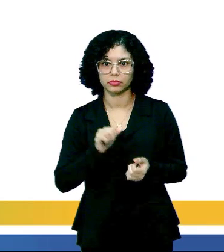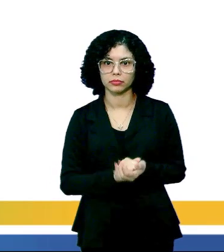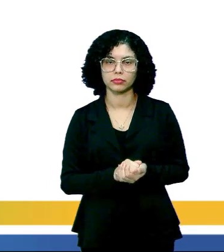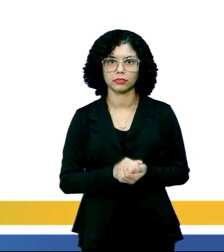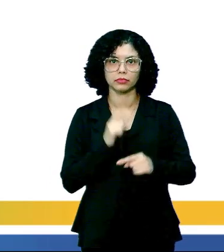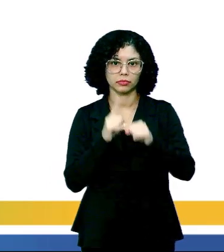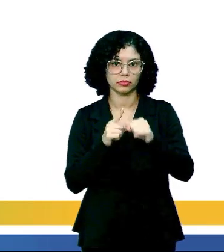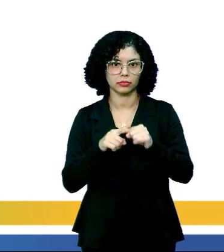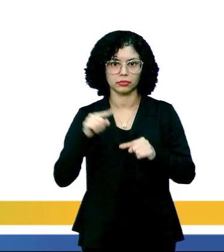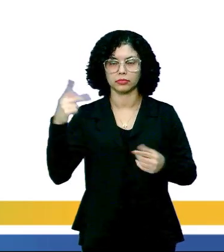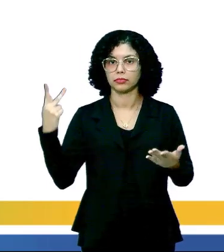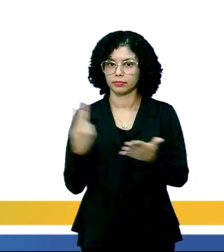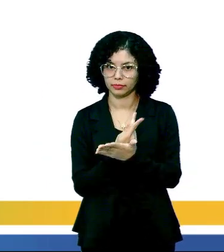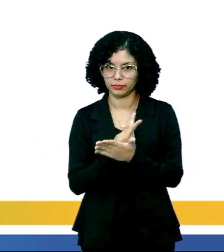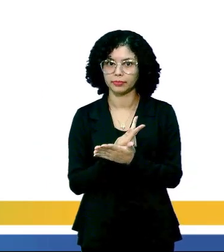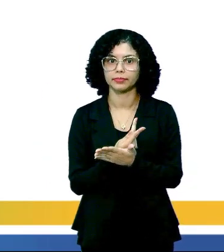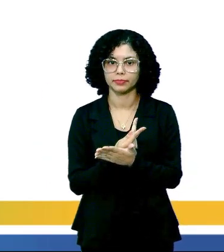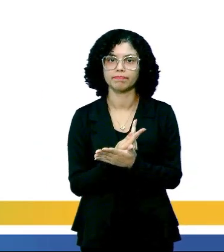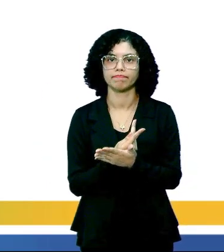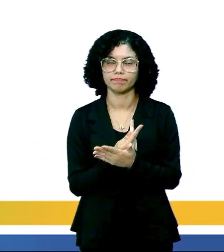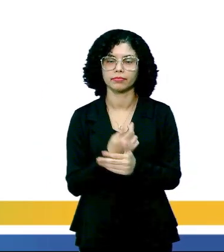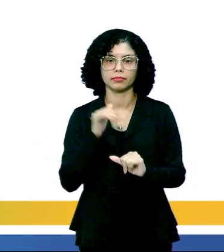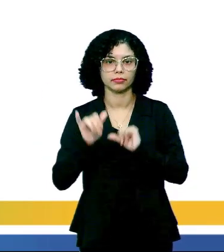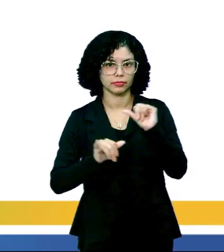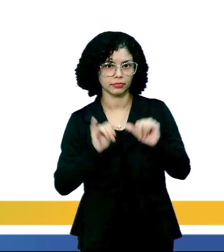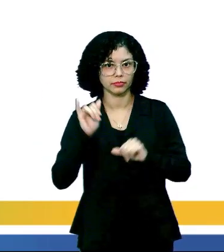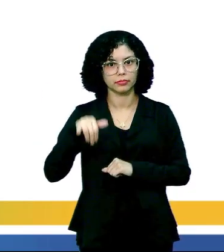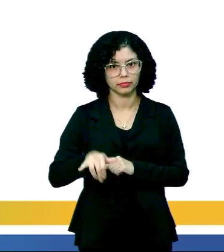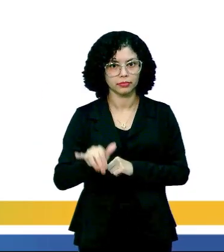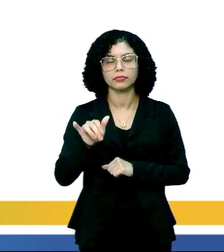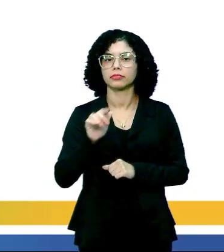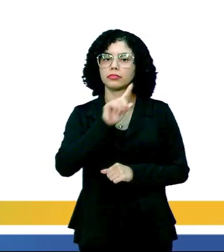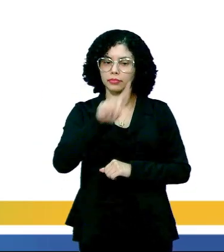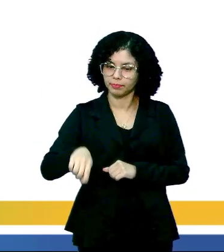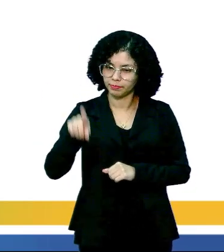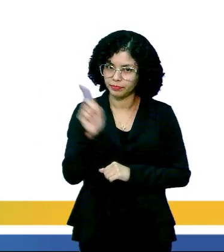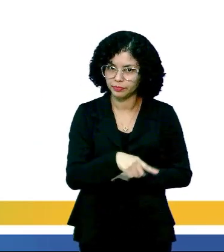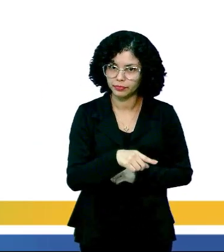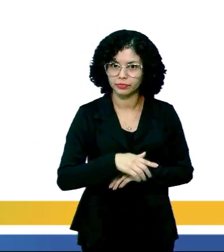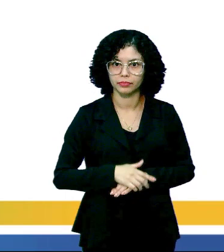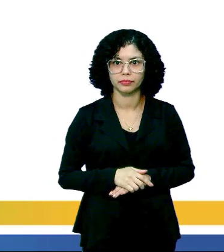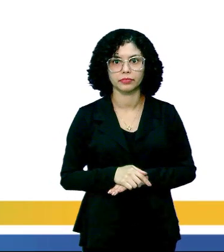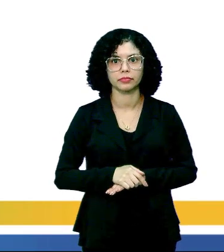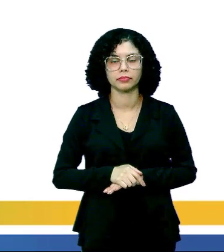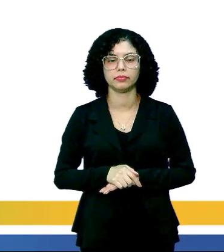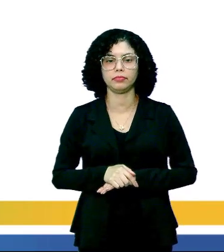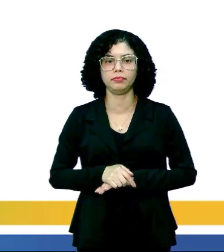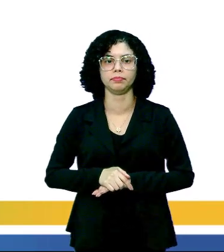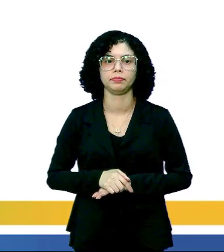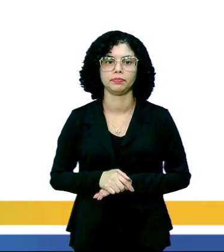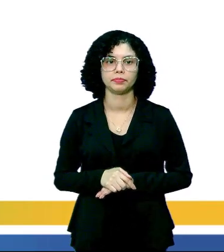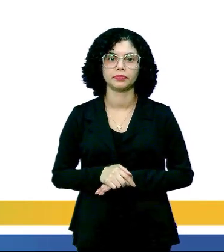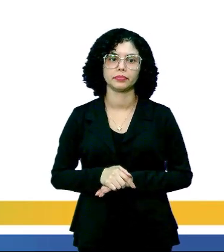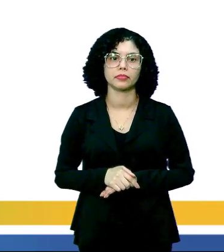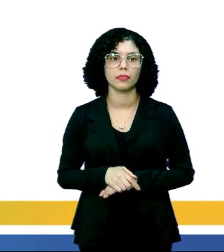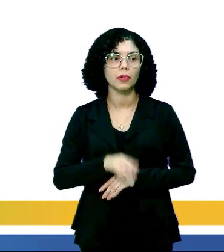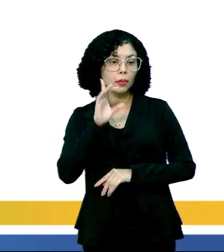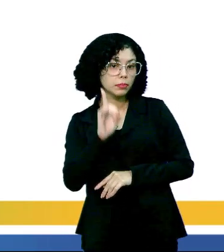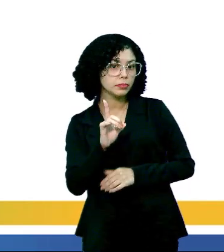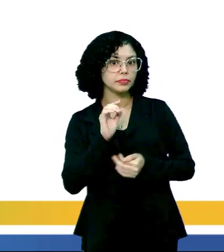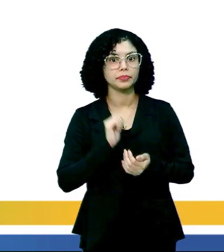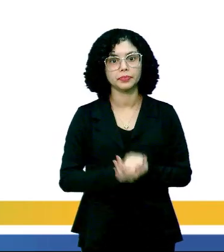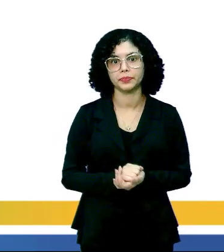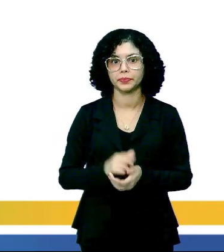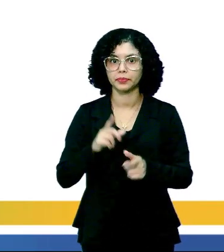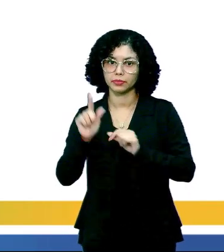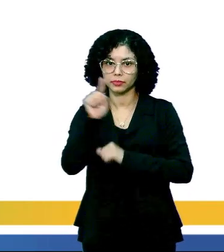tem carga positiva. É o que faz a questão estar errado. Gama tem carga negativa? Não, gama é neutra. Letra D,